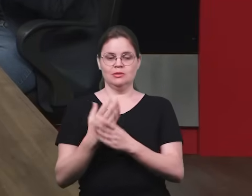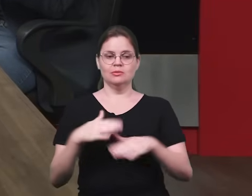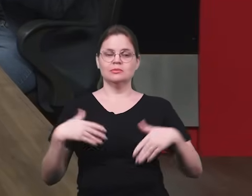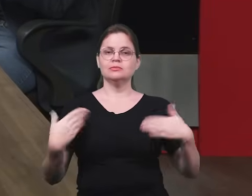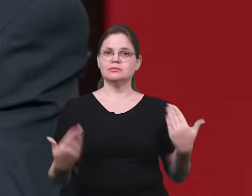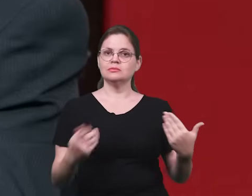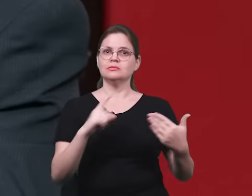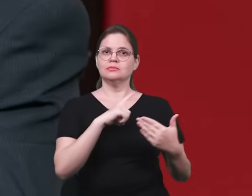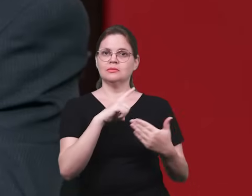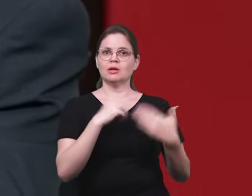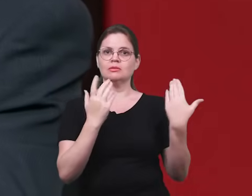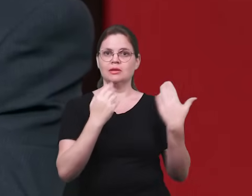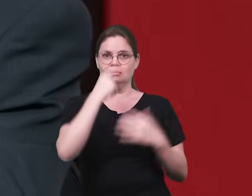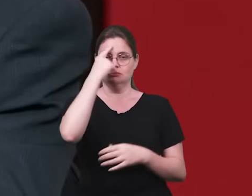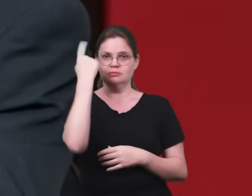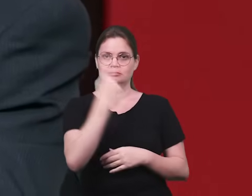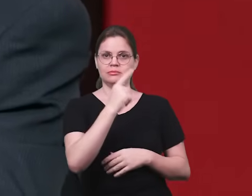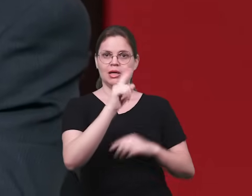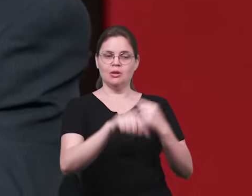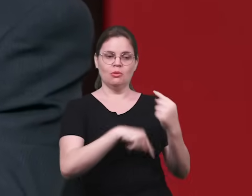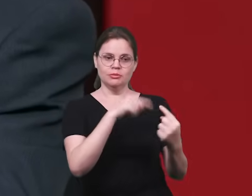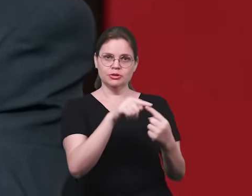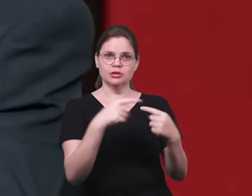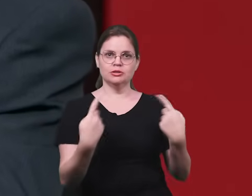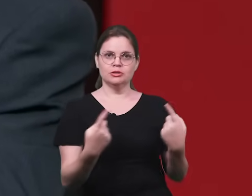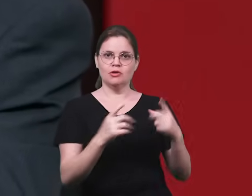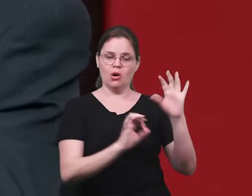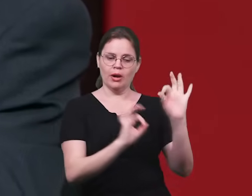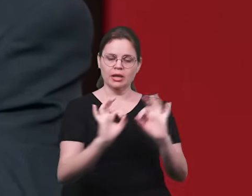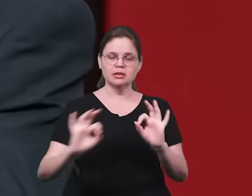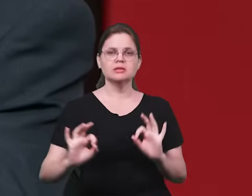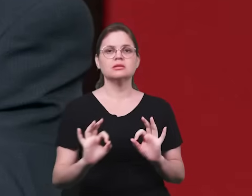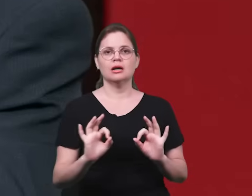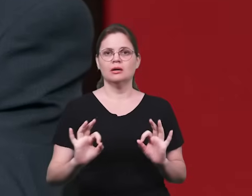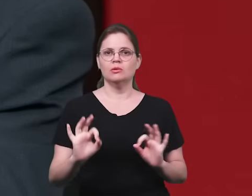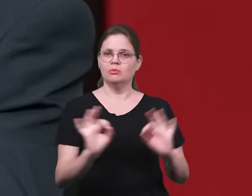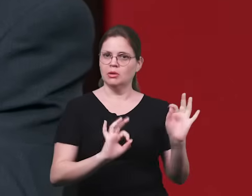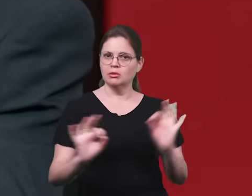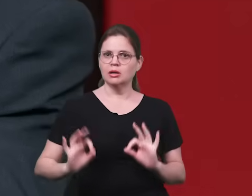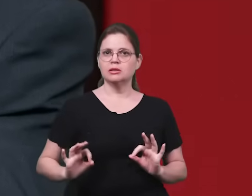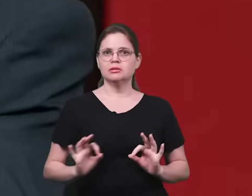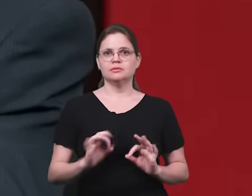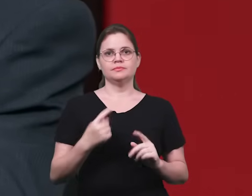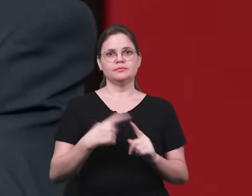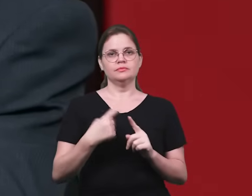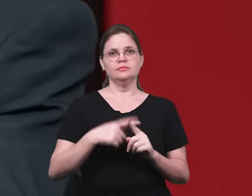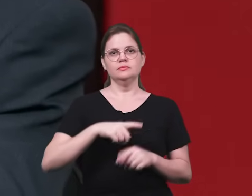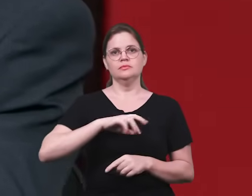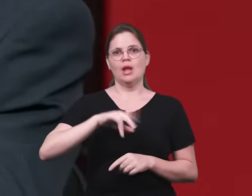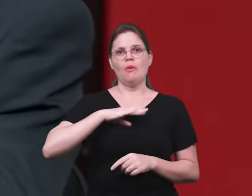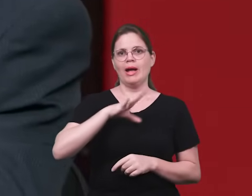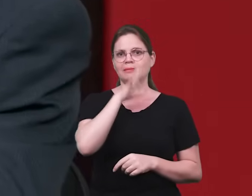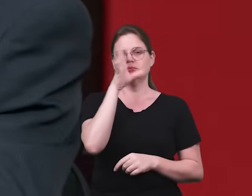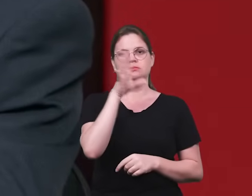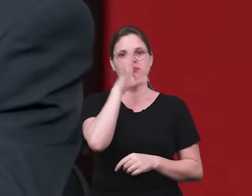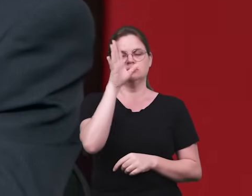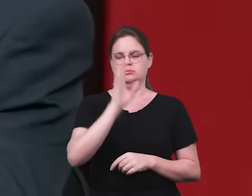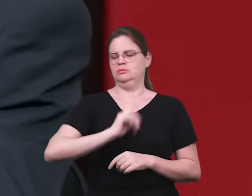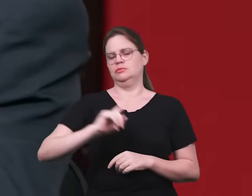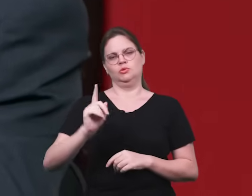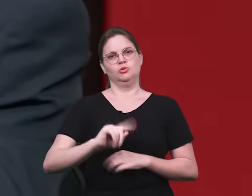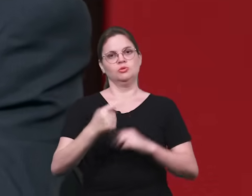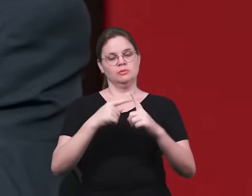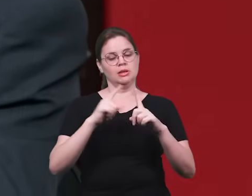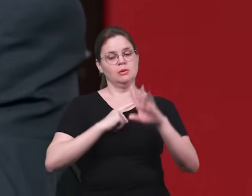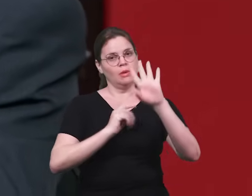e propósito, né? Conforme a sua espécie, há uma organização, né? Deus ele não fez isso de uma forma aleatória, mas